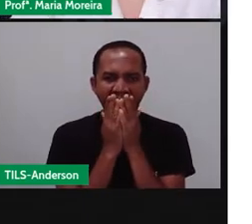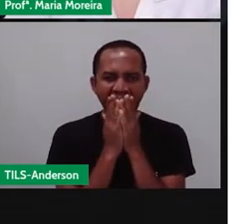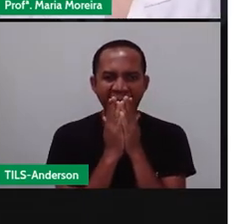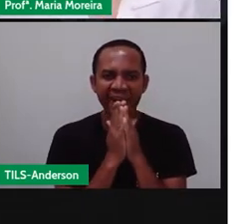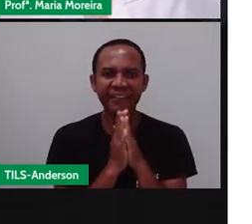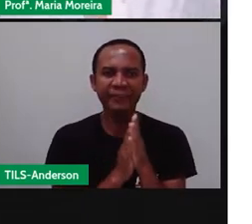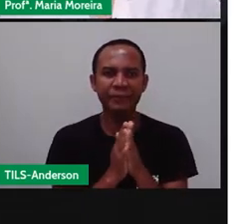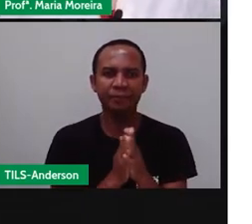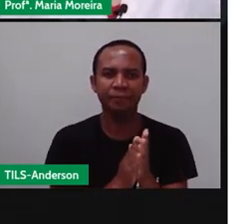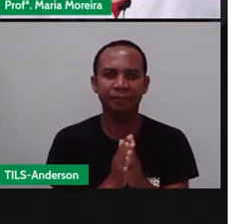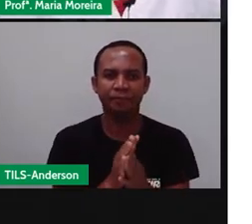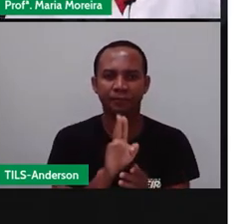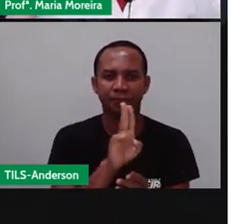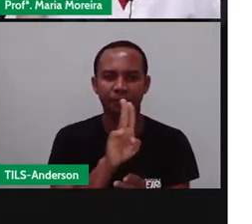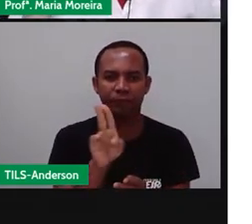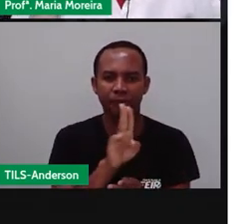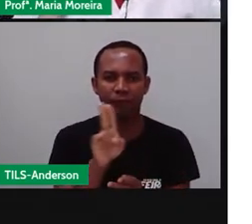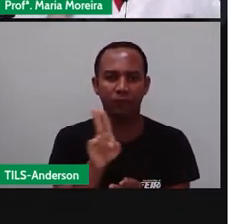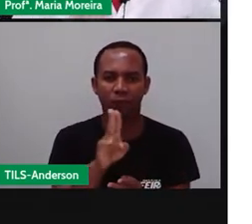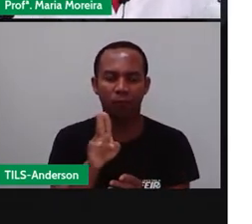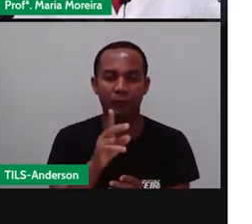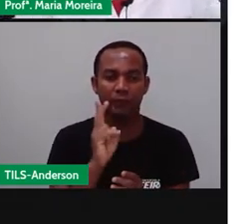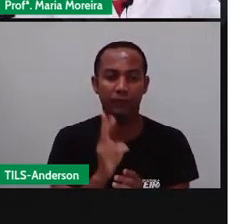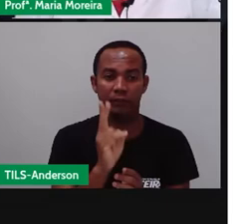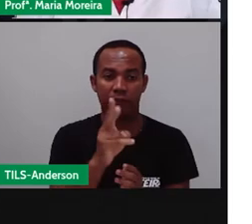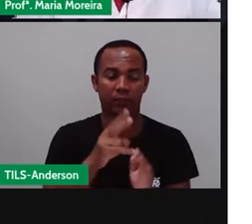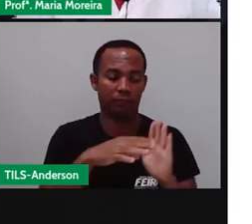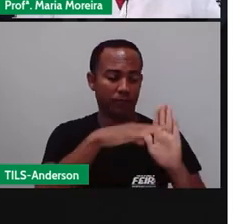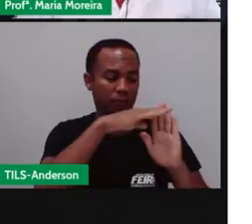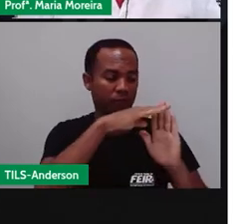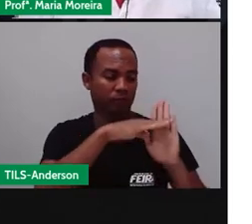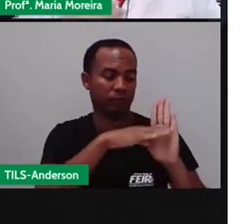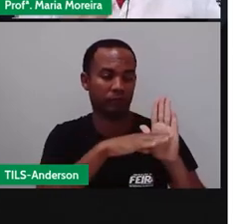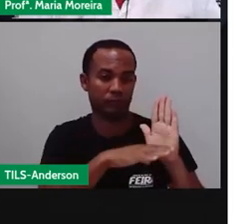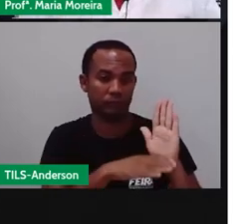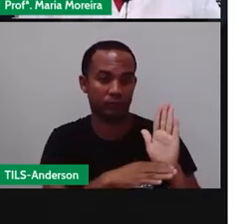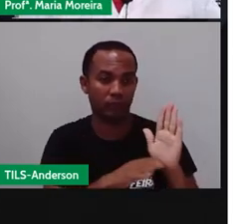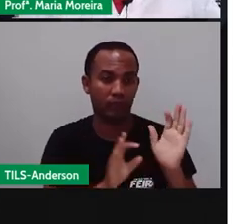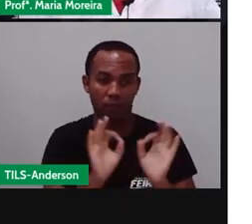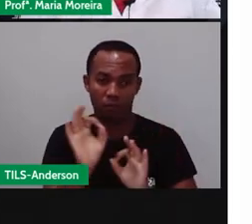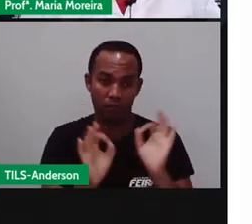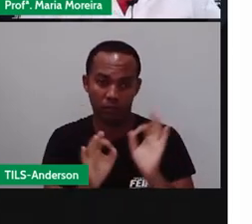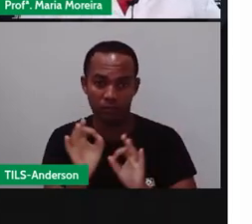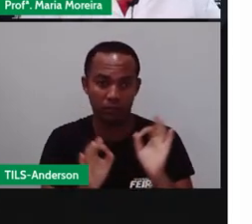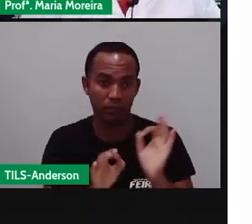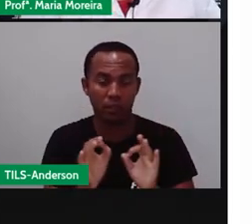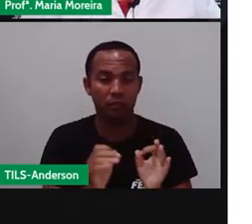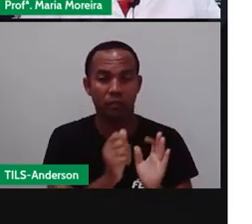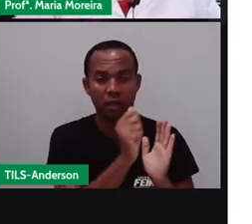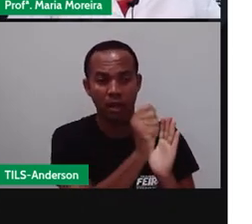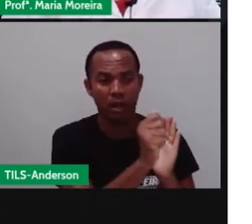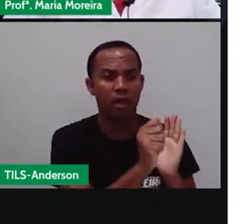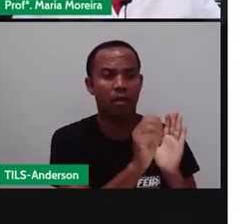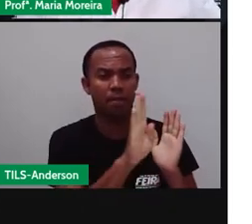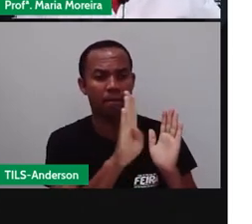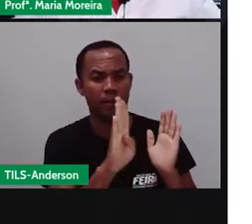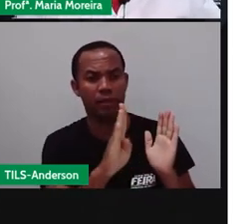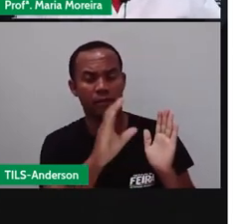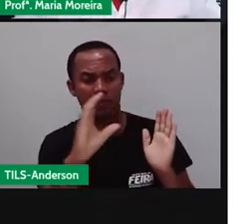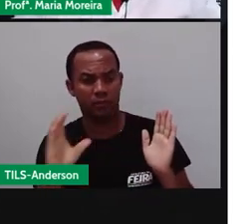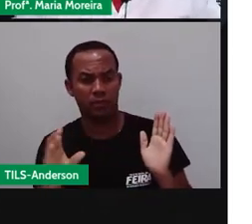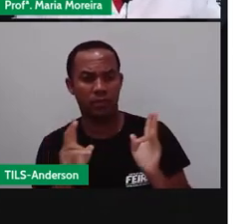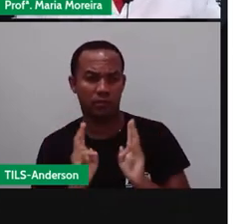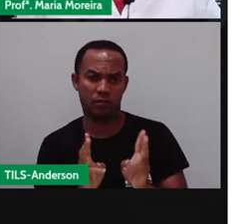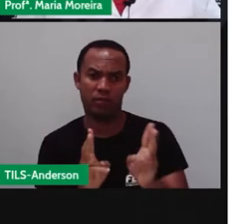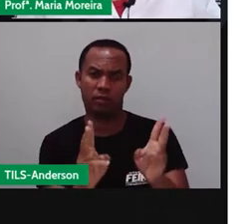Os nomes são escritos um embaixo do outro e podem estar organizados em ordem alfabética, em ordem de